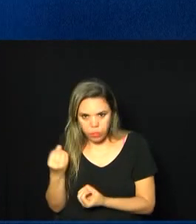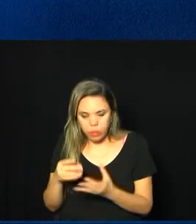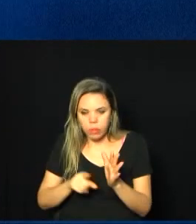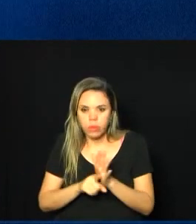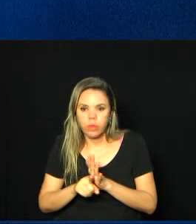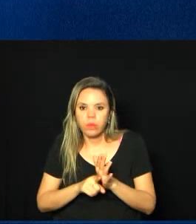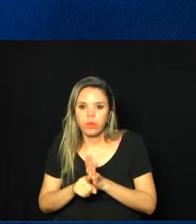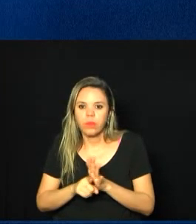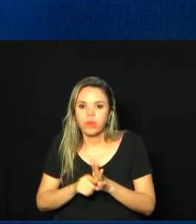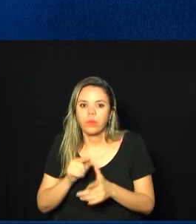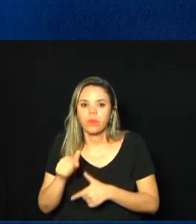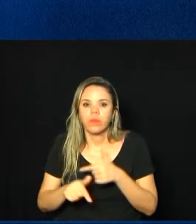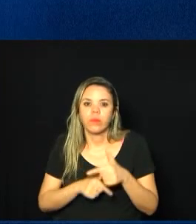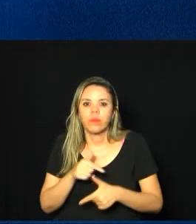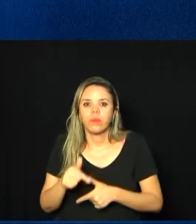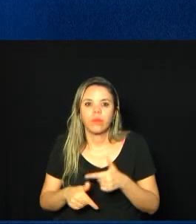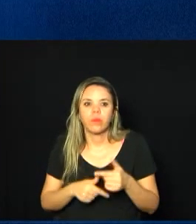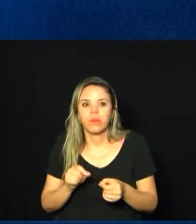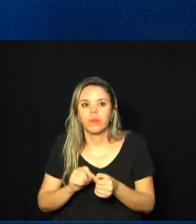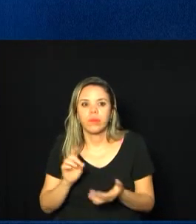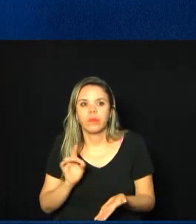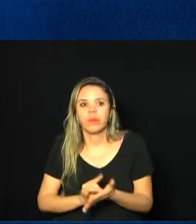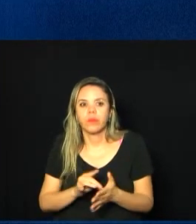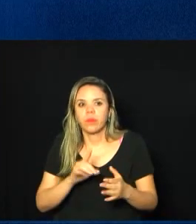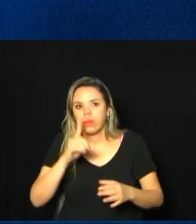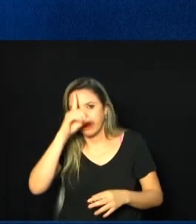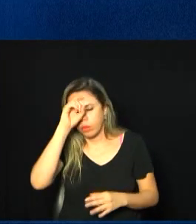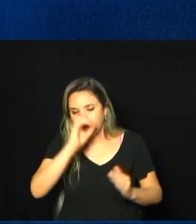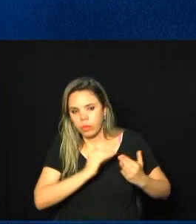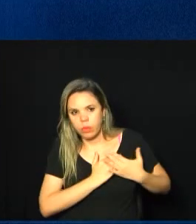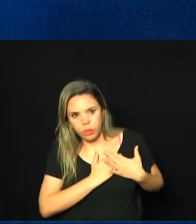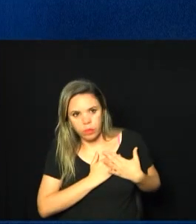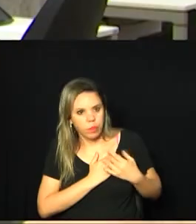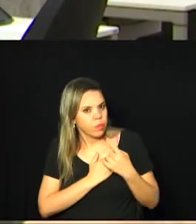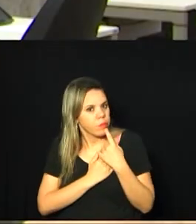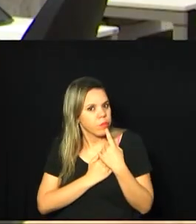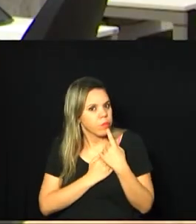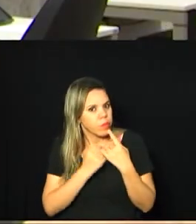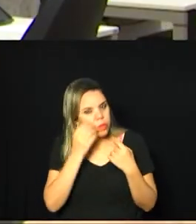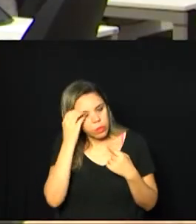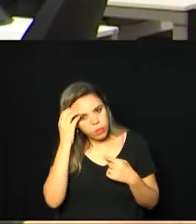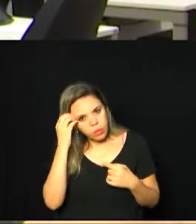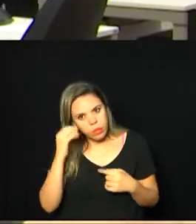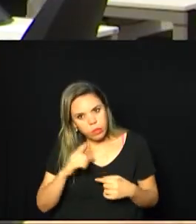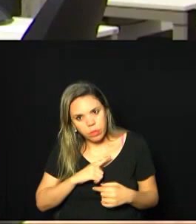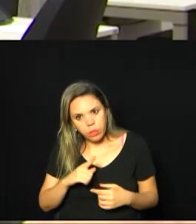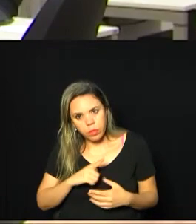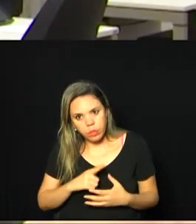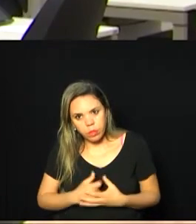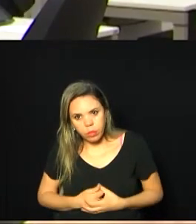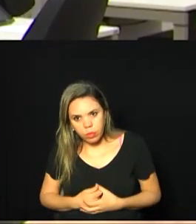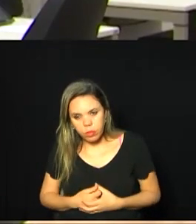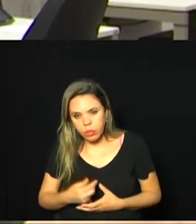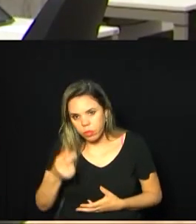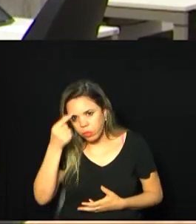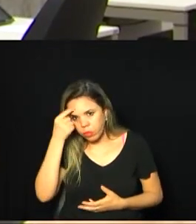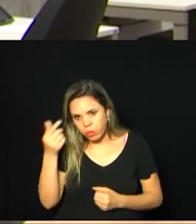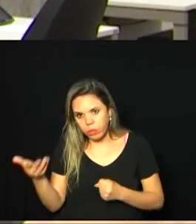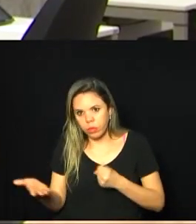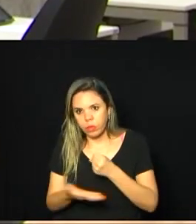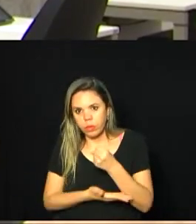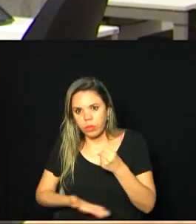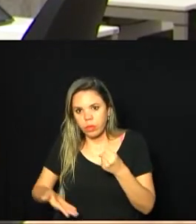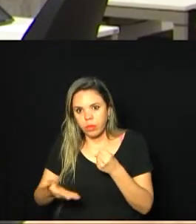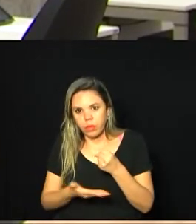informações sobre as atividades realizadas pelo Hospital de Amor Campinas. Nós temos uma noção